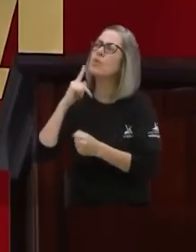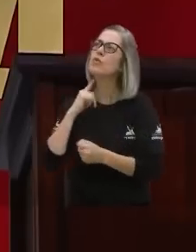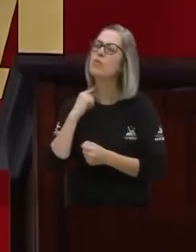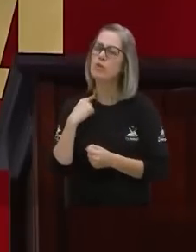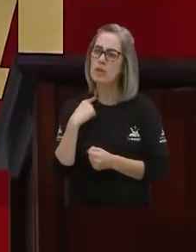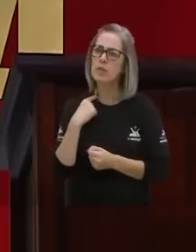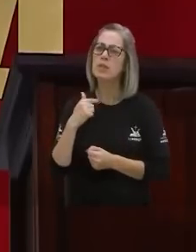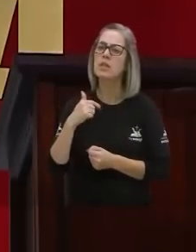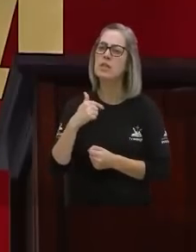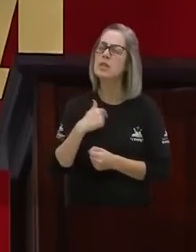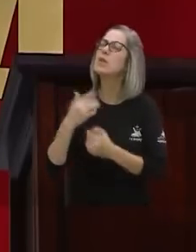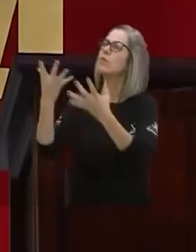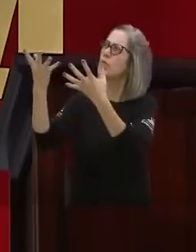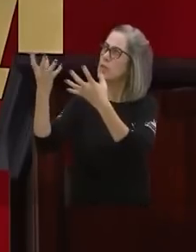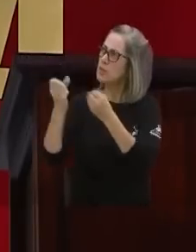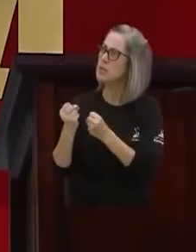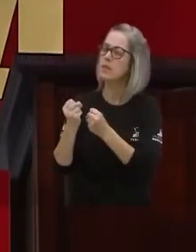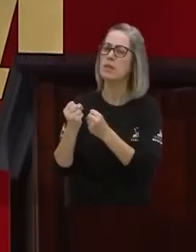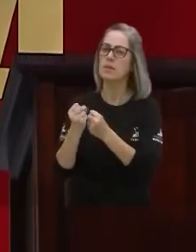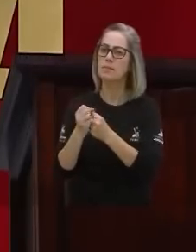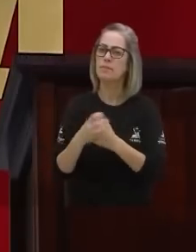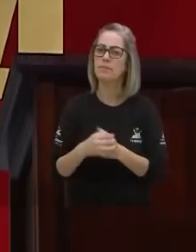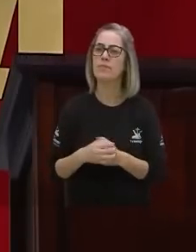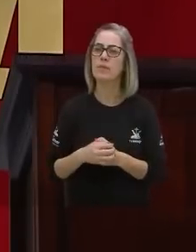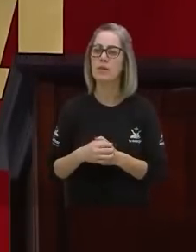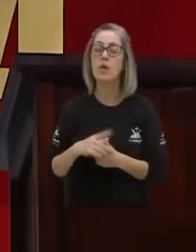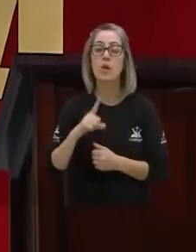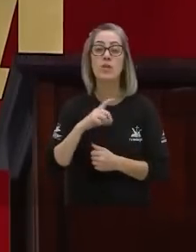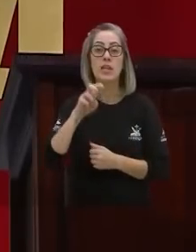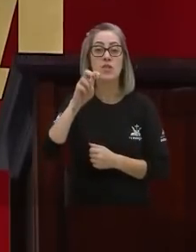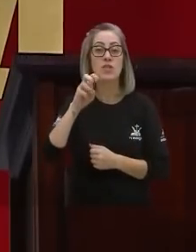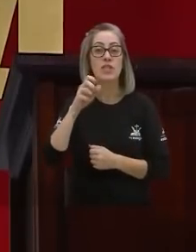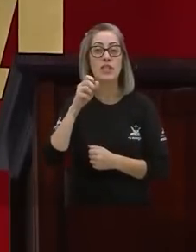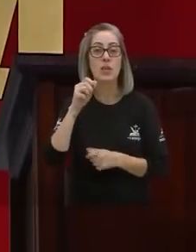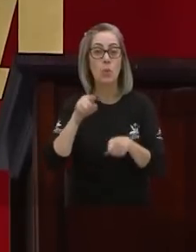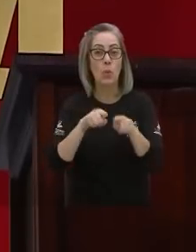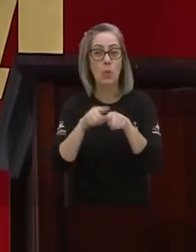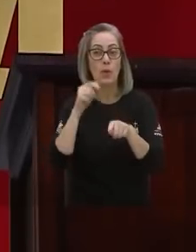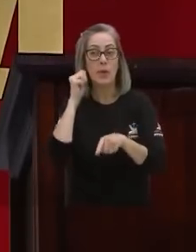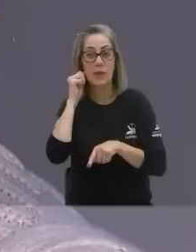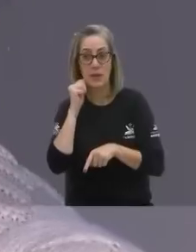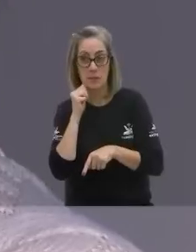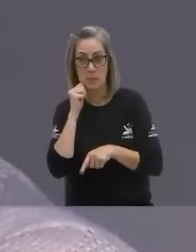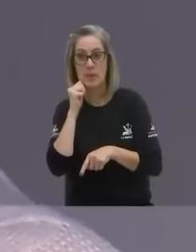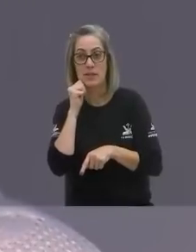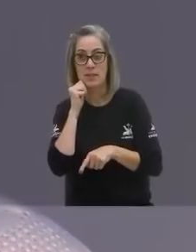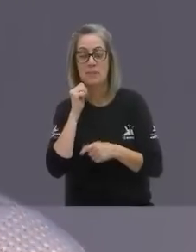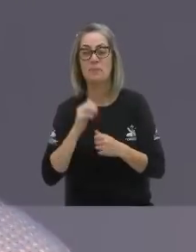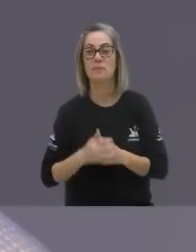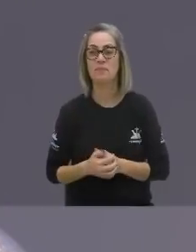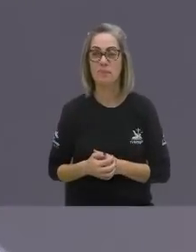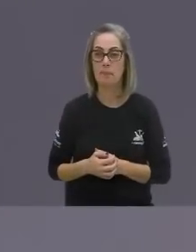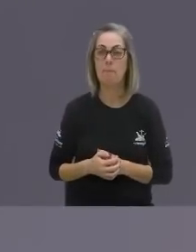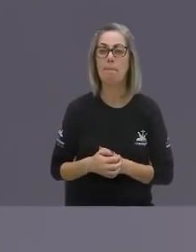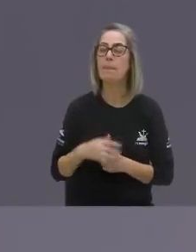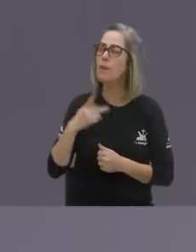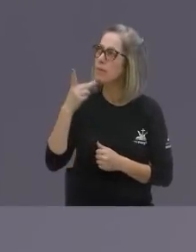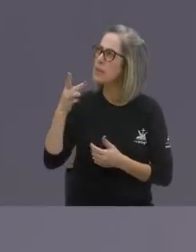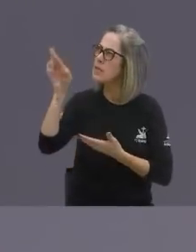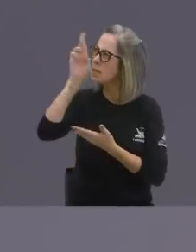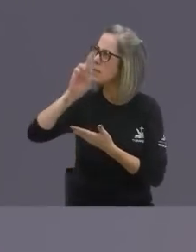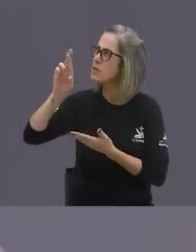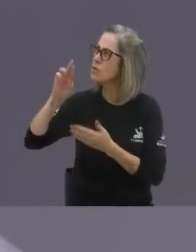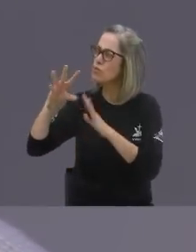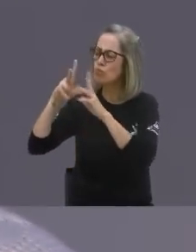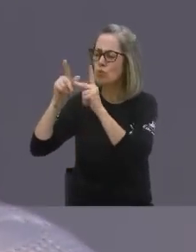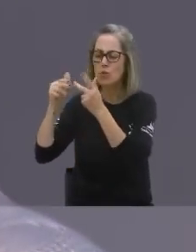e eu vou aceitar. Eu amo as minhas irmãs, eu tenho 5 irmãs, tenho uma falecida, tenho 6, né? 5 comigo, 6. Aí eu falei, Senhor, está tudo nas